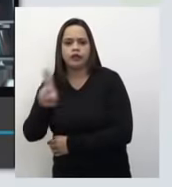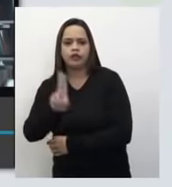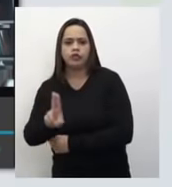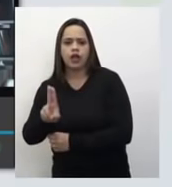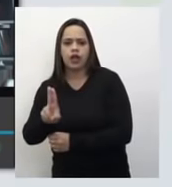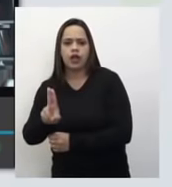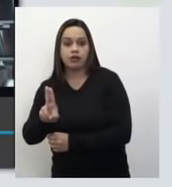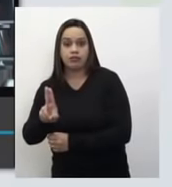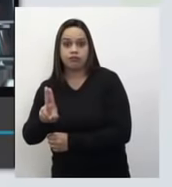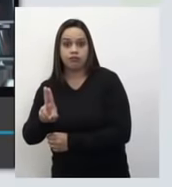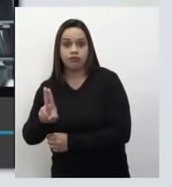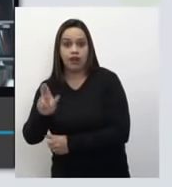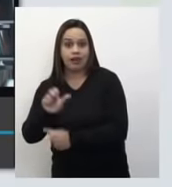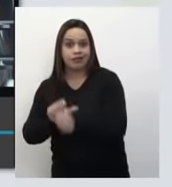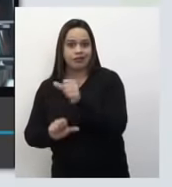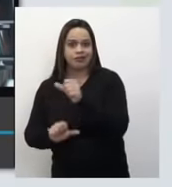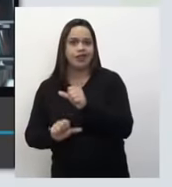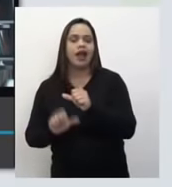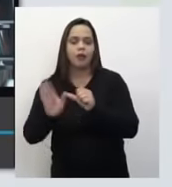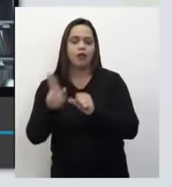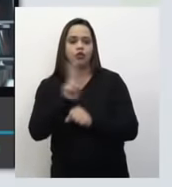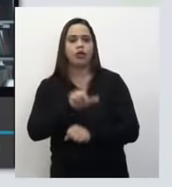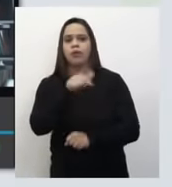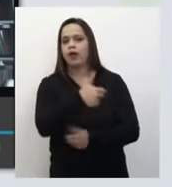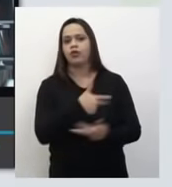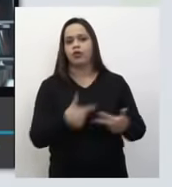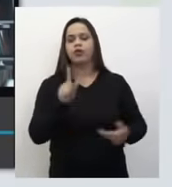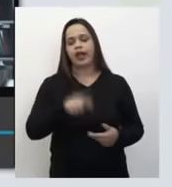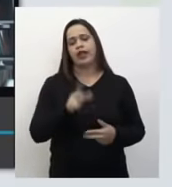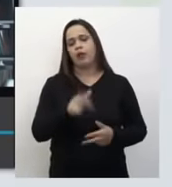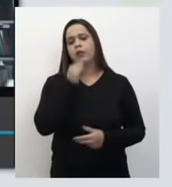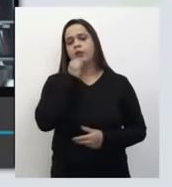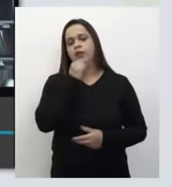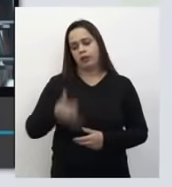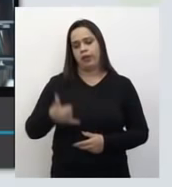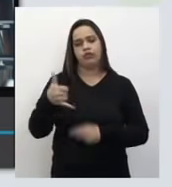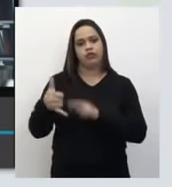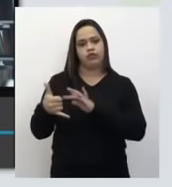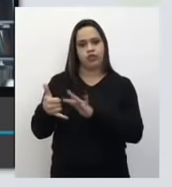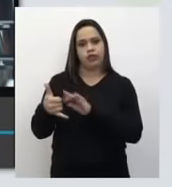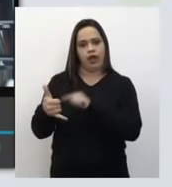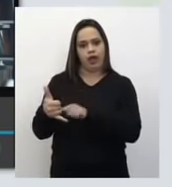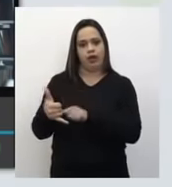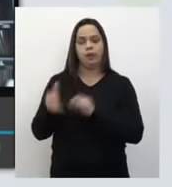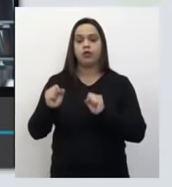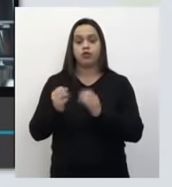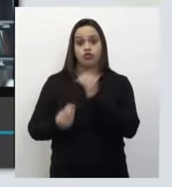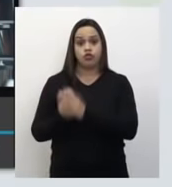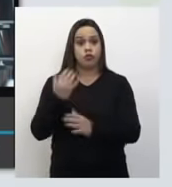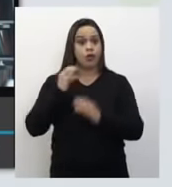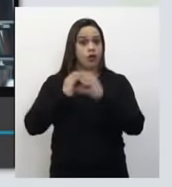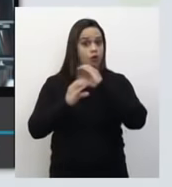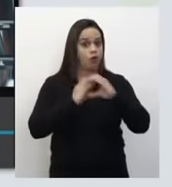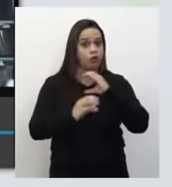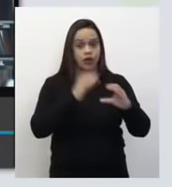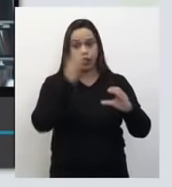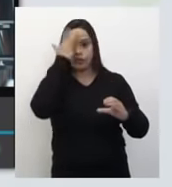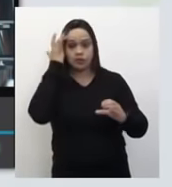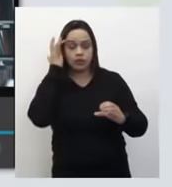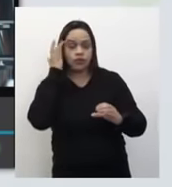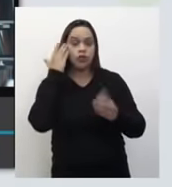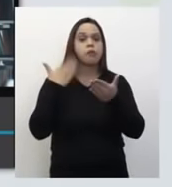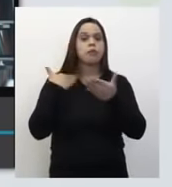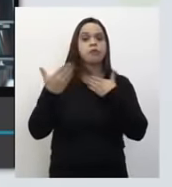ela revela que ela pode ser usada para outra coisa. É bem o caso do smartphone, por exemplo, né? Surgiu para fazer telecomunicação, para as pessoas baterem papo, de